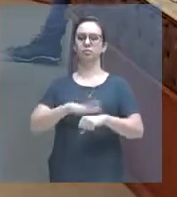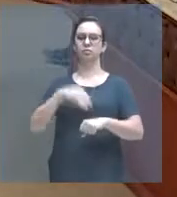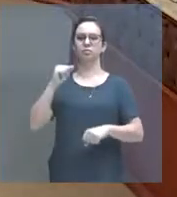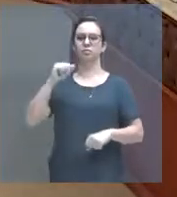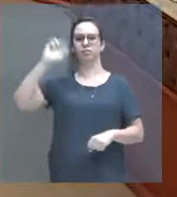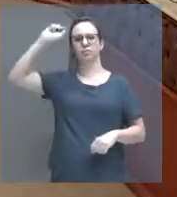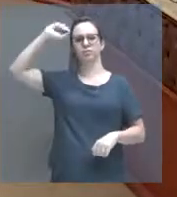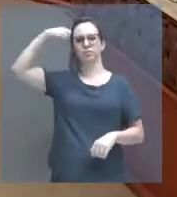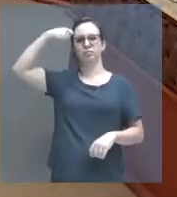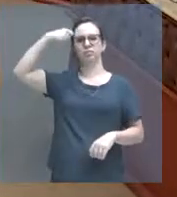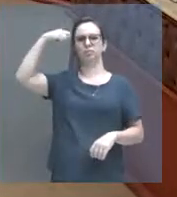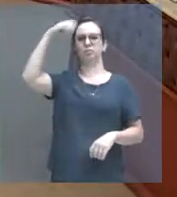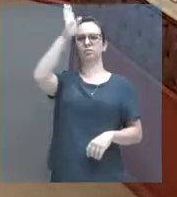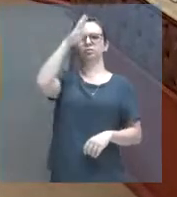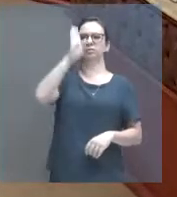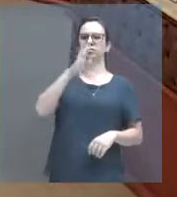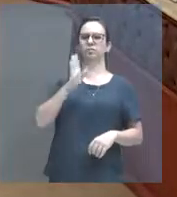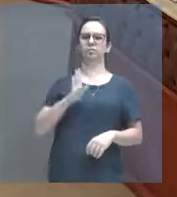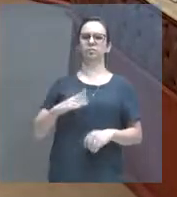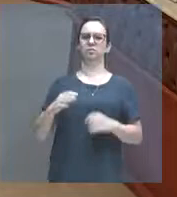Certeza.